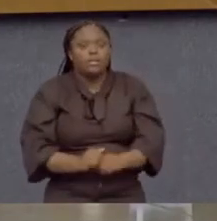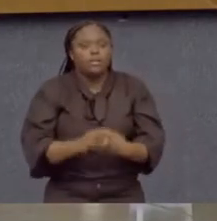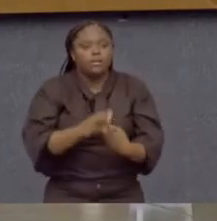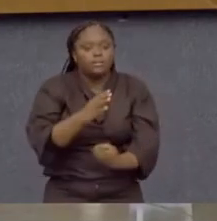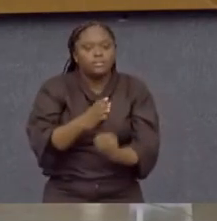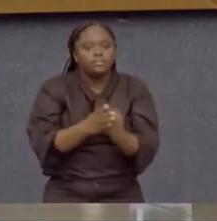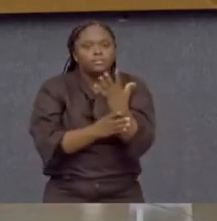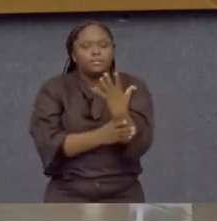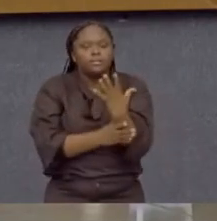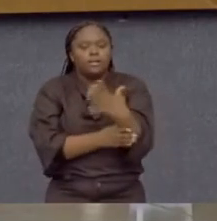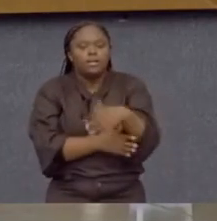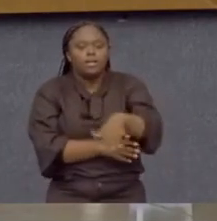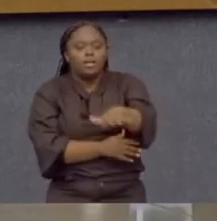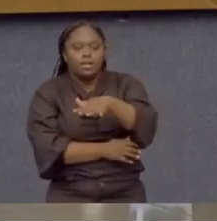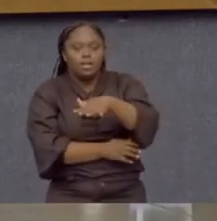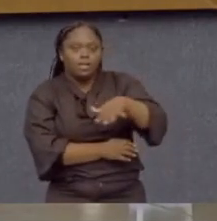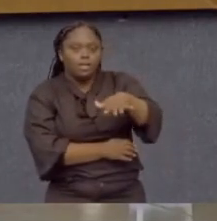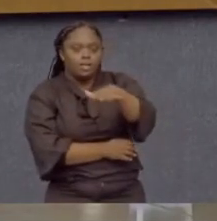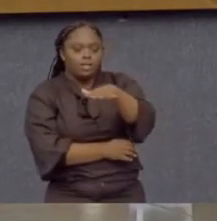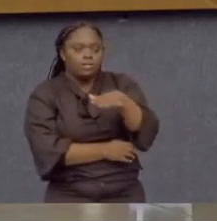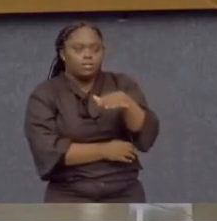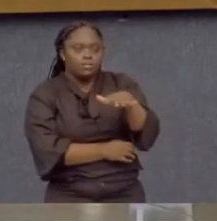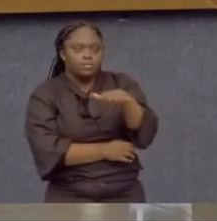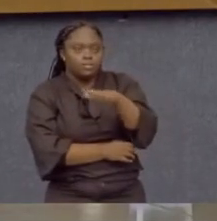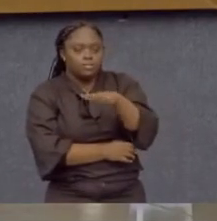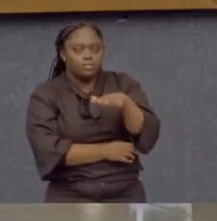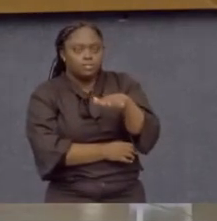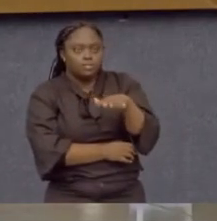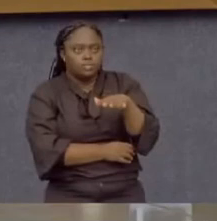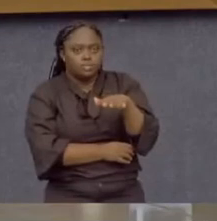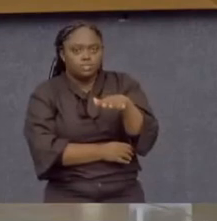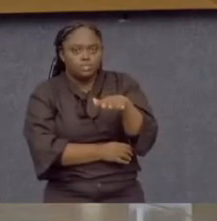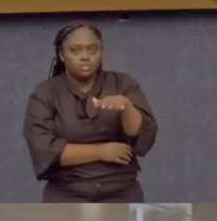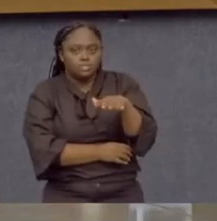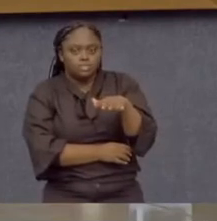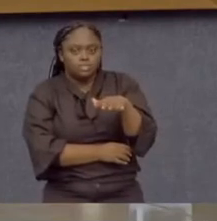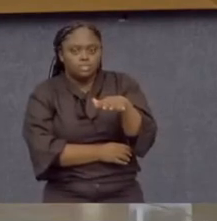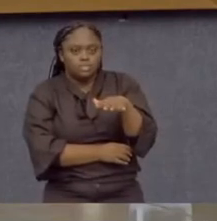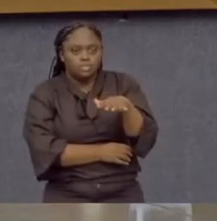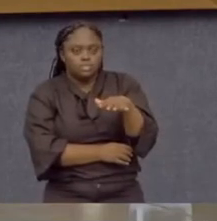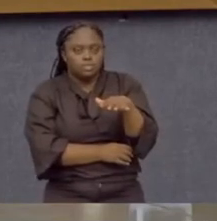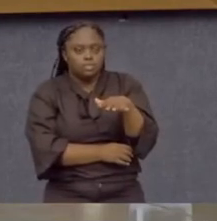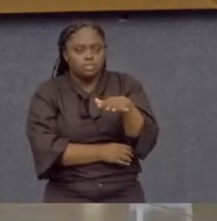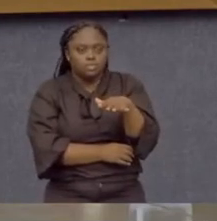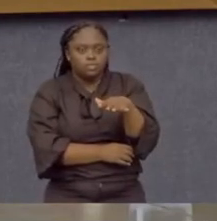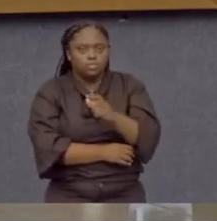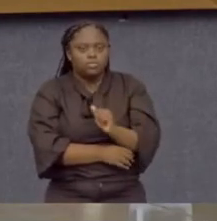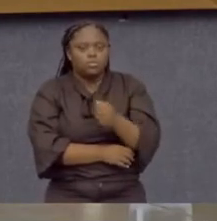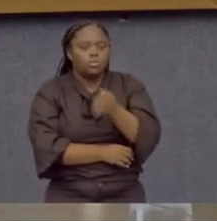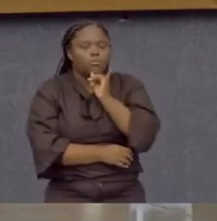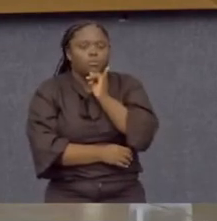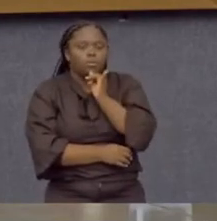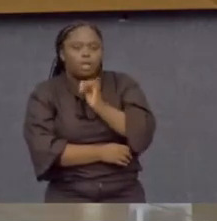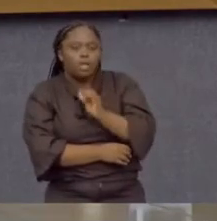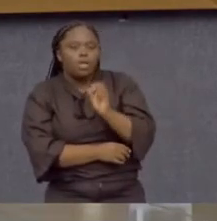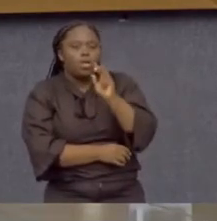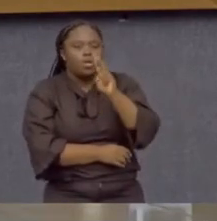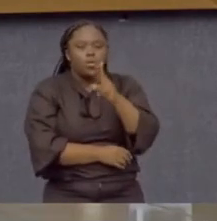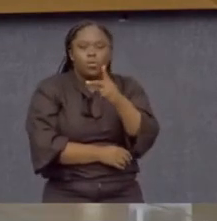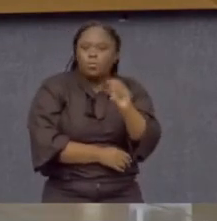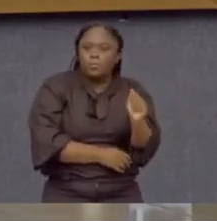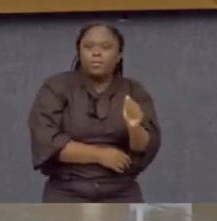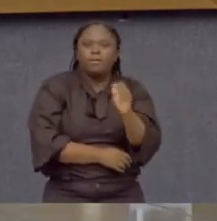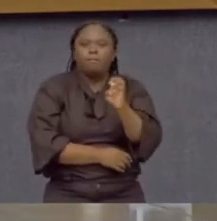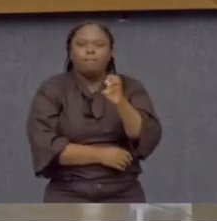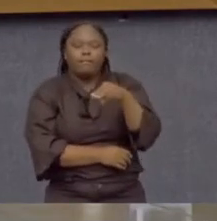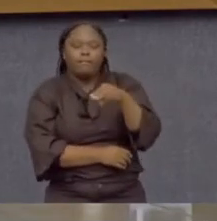de áreas de equipamentos públicos. Posto de saúde, UPA,